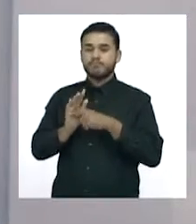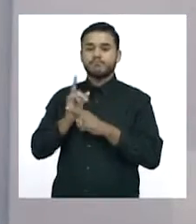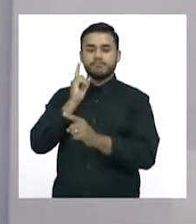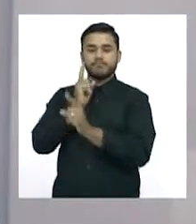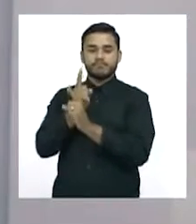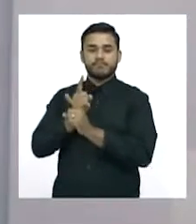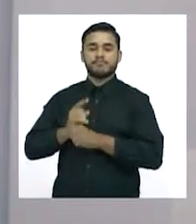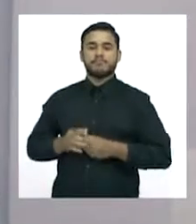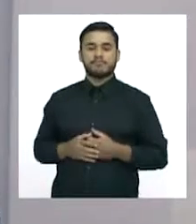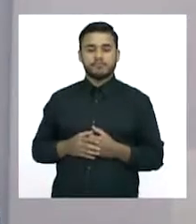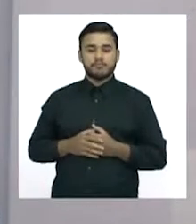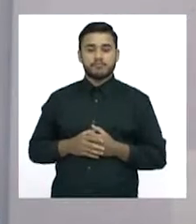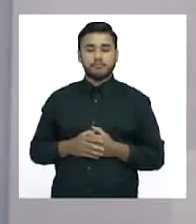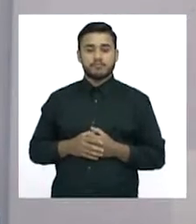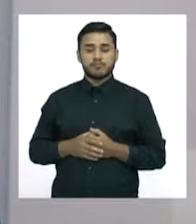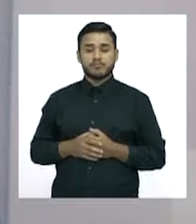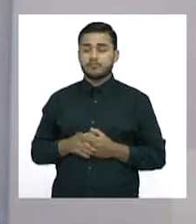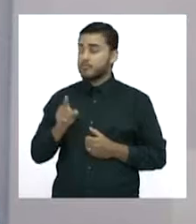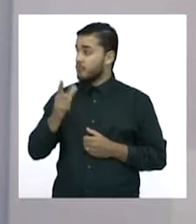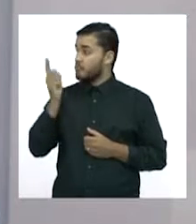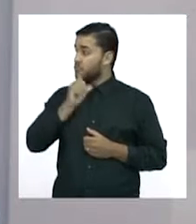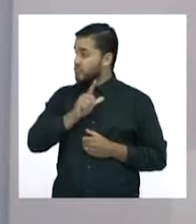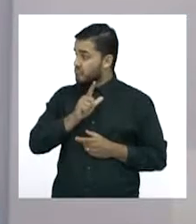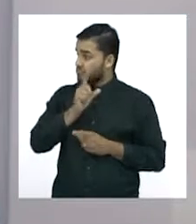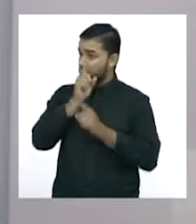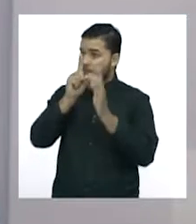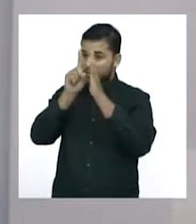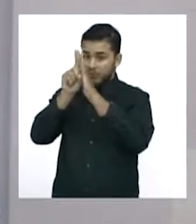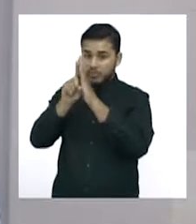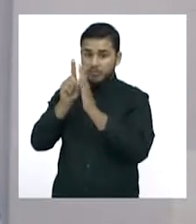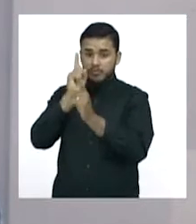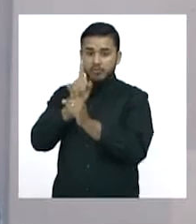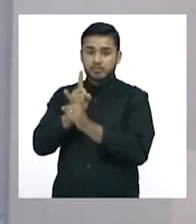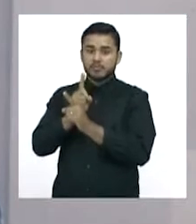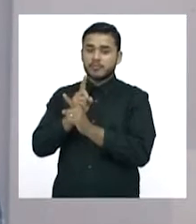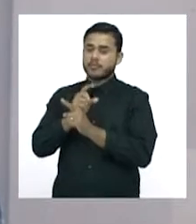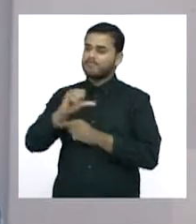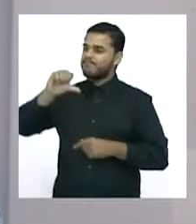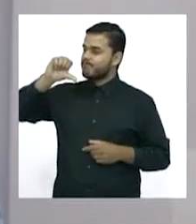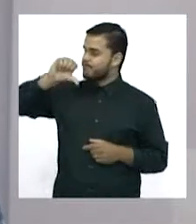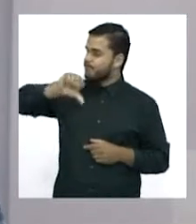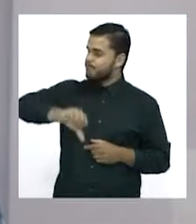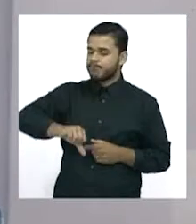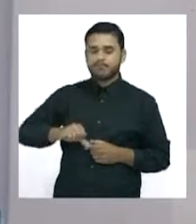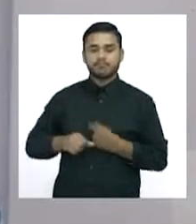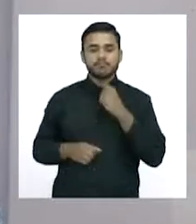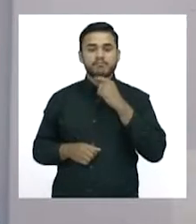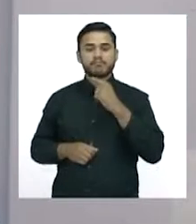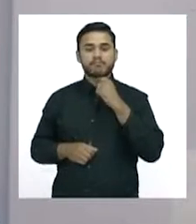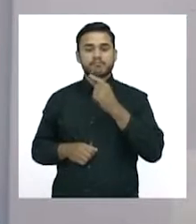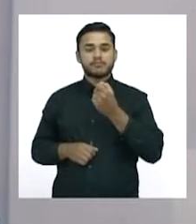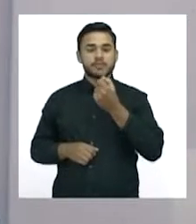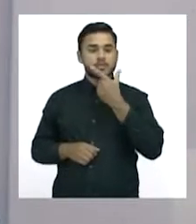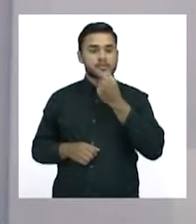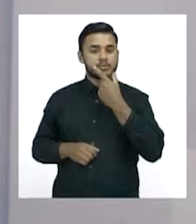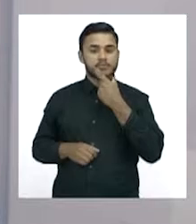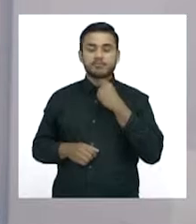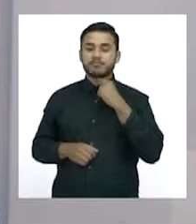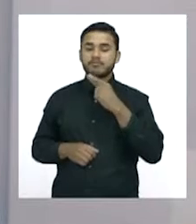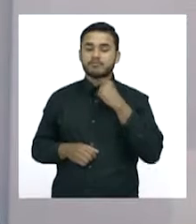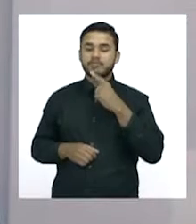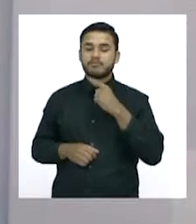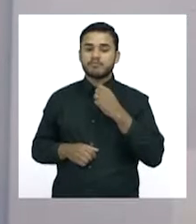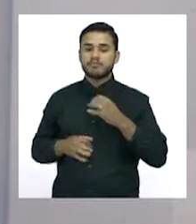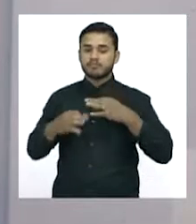você acha. E muitas vezes, quando você consegue diagnosticar, já está numa fase mais avançada, que você não consegue reverter ou fazer